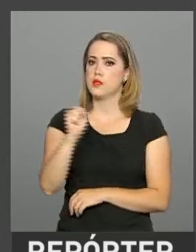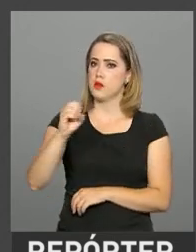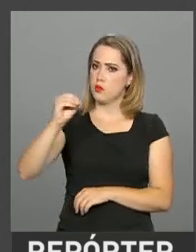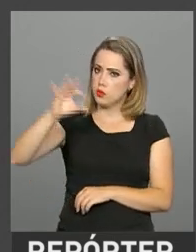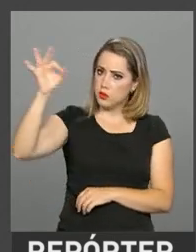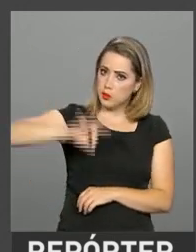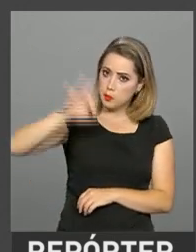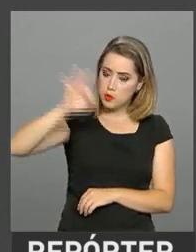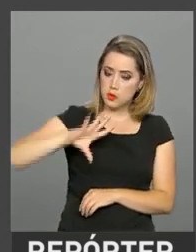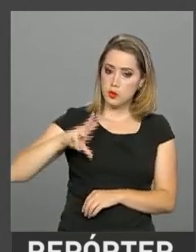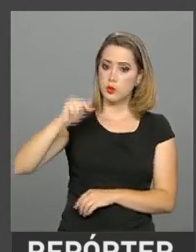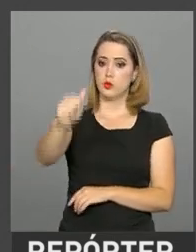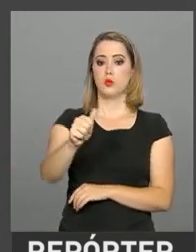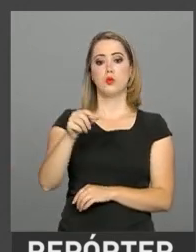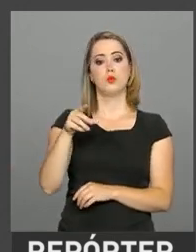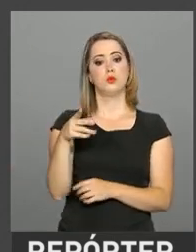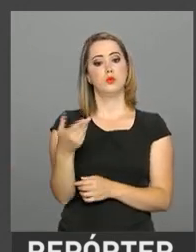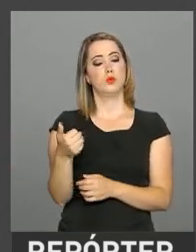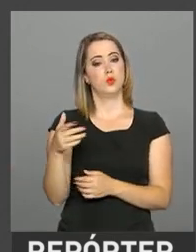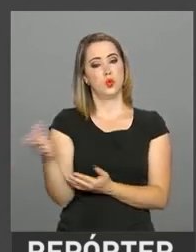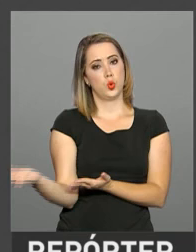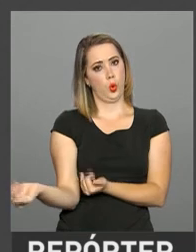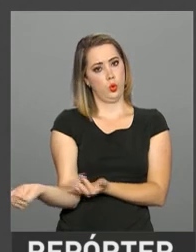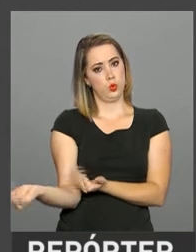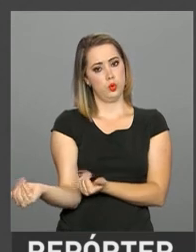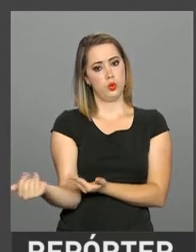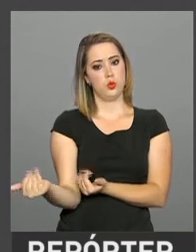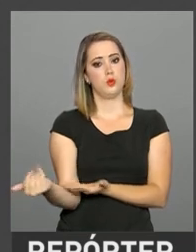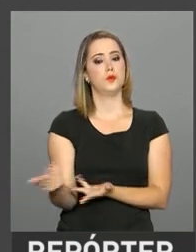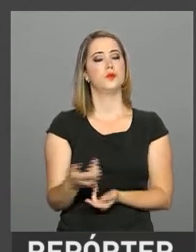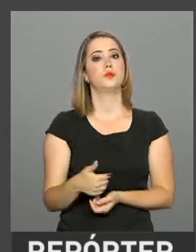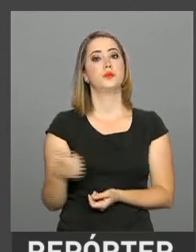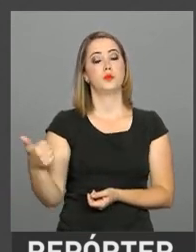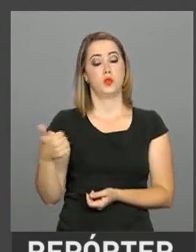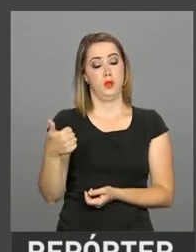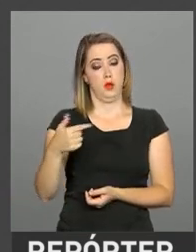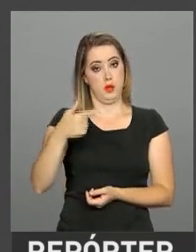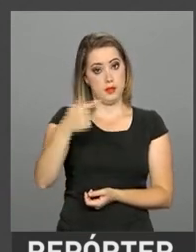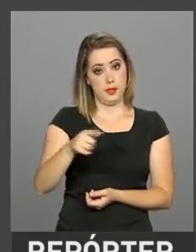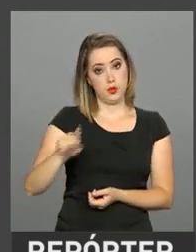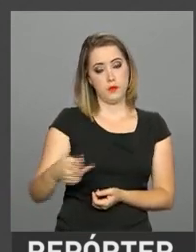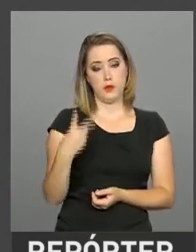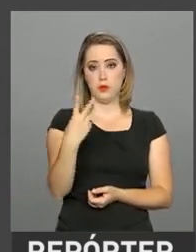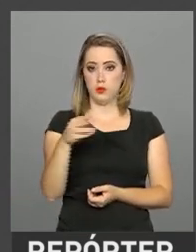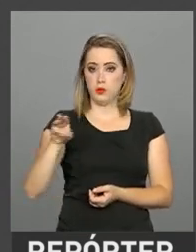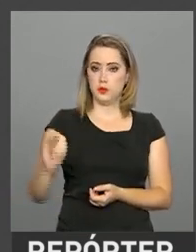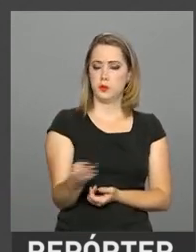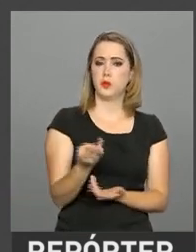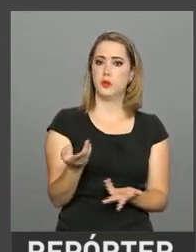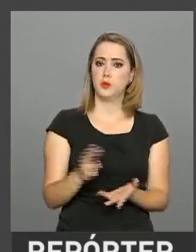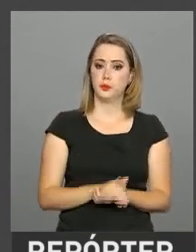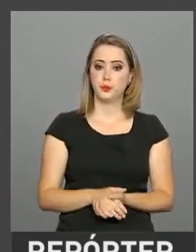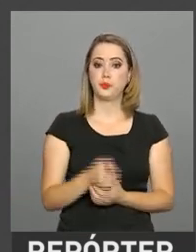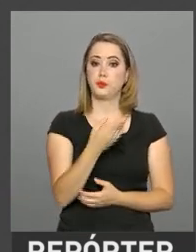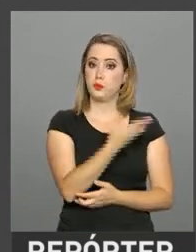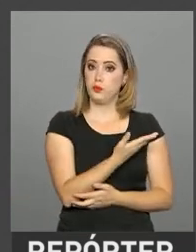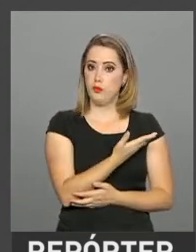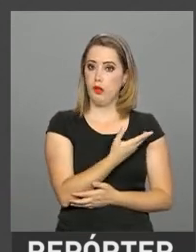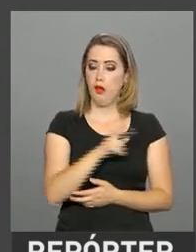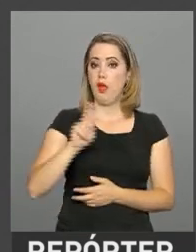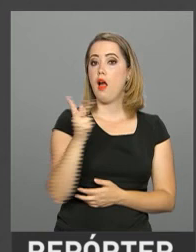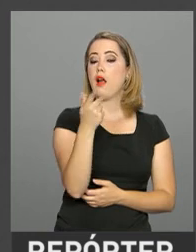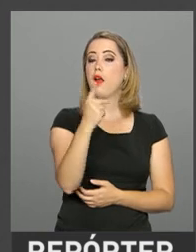do público-alvo, formado por mais de 7 milhões de adolescentes. No caso da vacinação contra HPV,